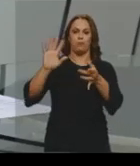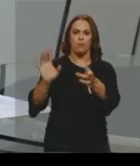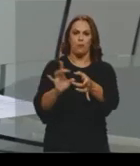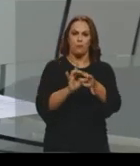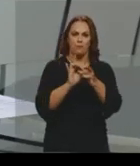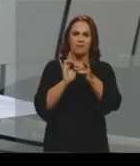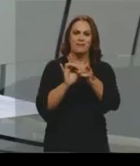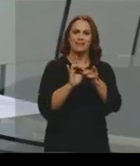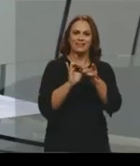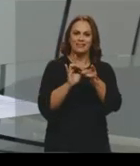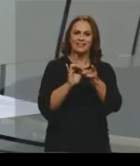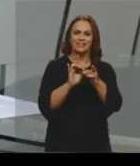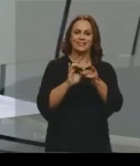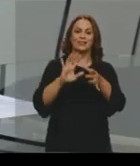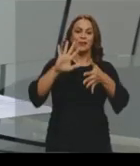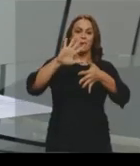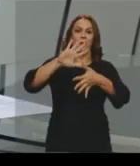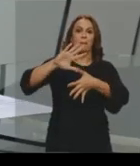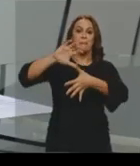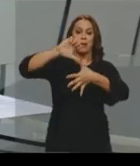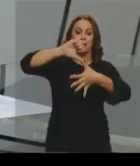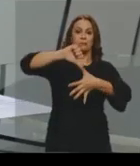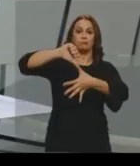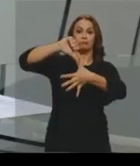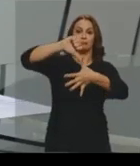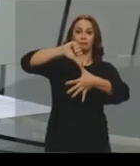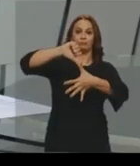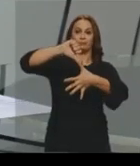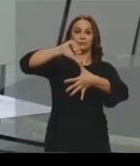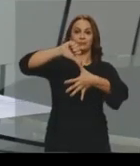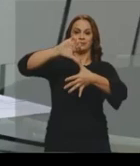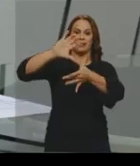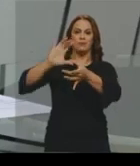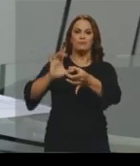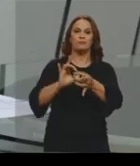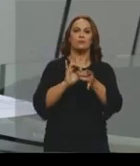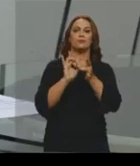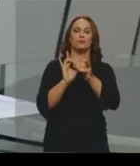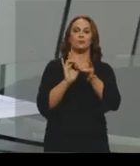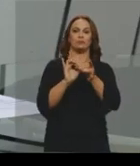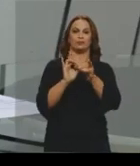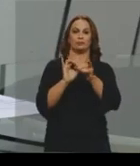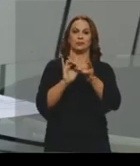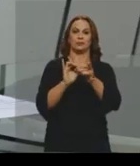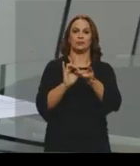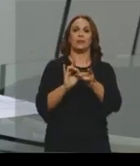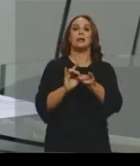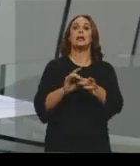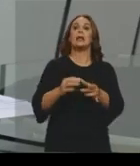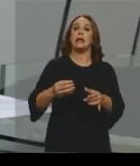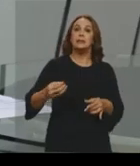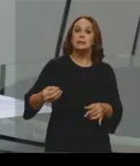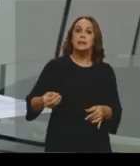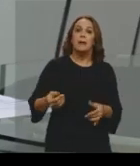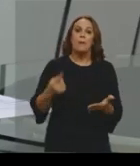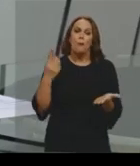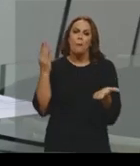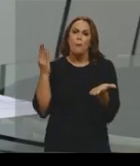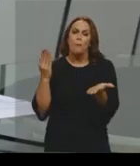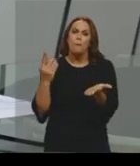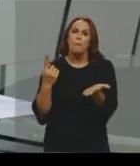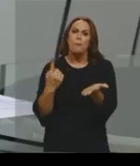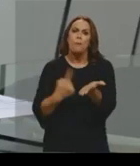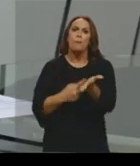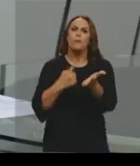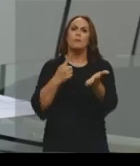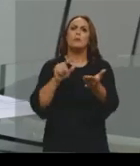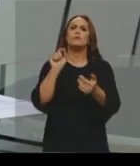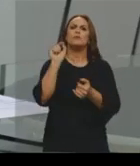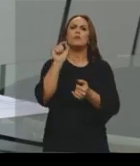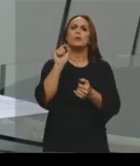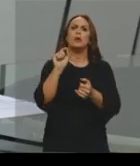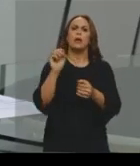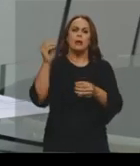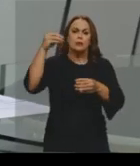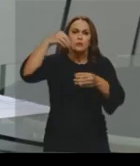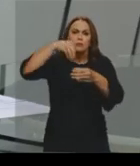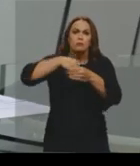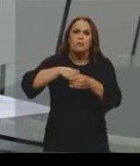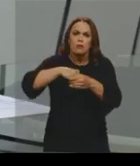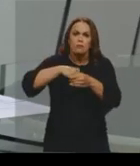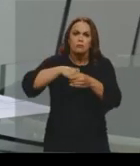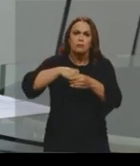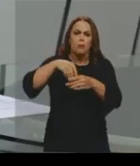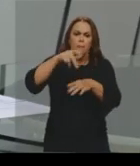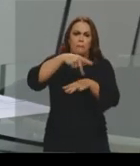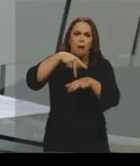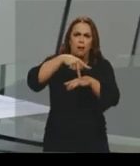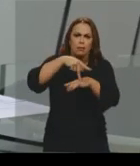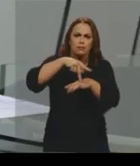embolei, né? Cada país se compromete a manter a democracia dentro da sua sociedade. É isso. Isso é